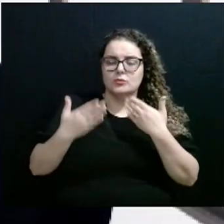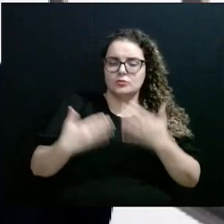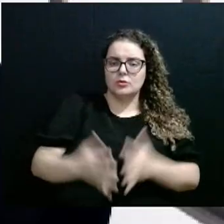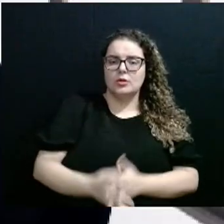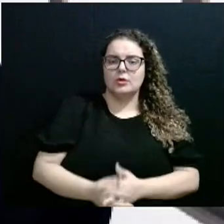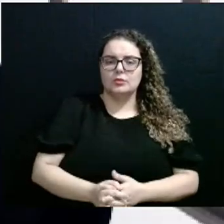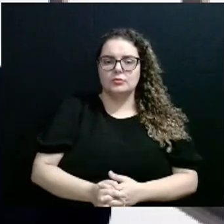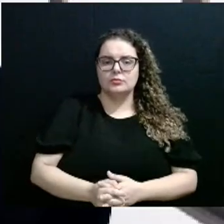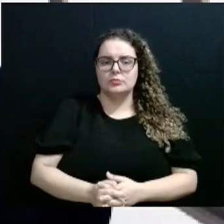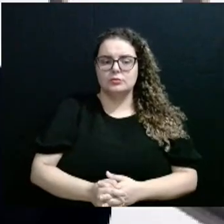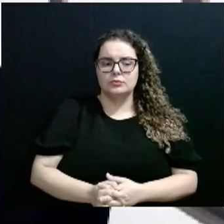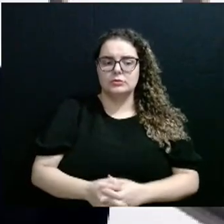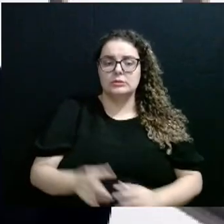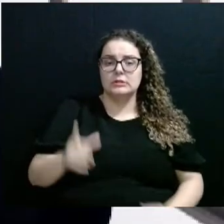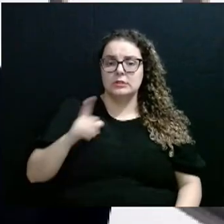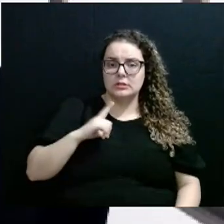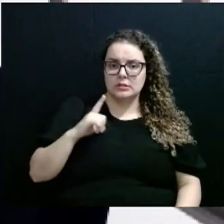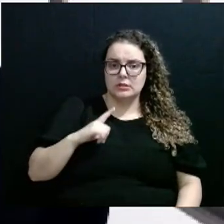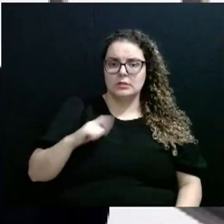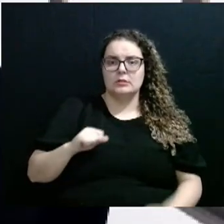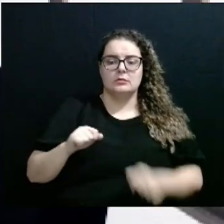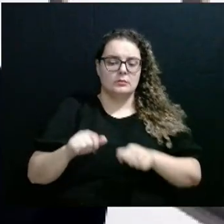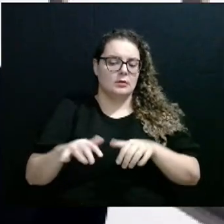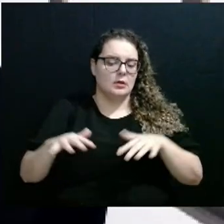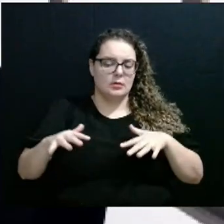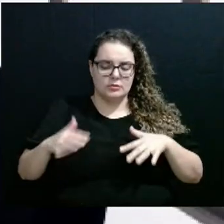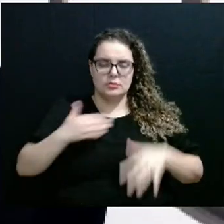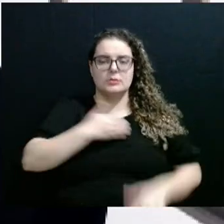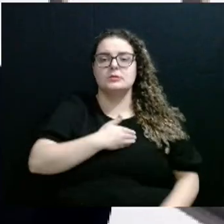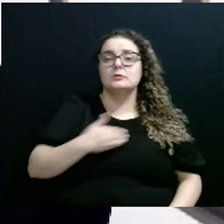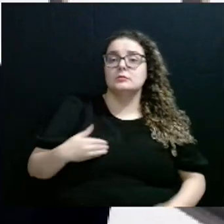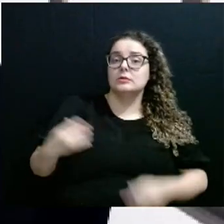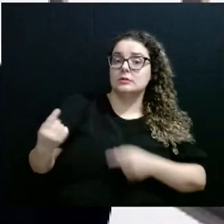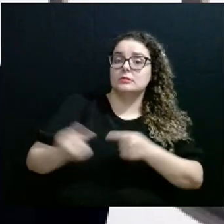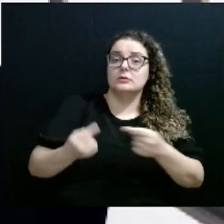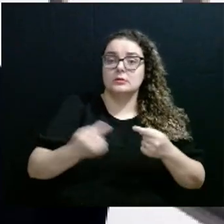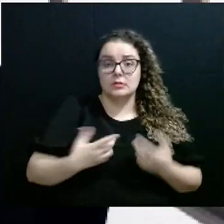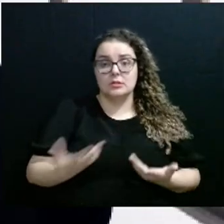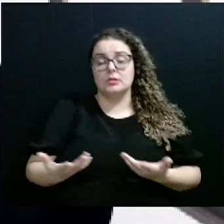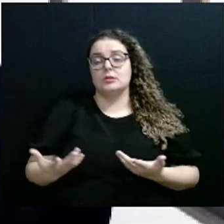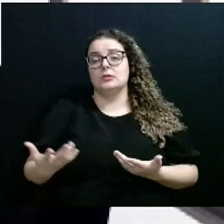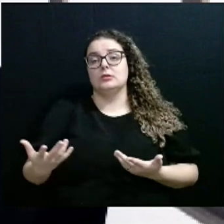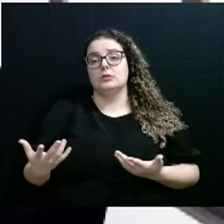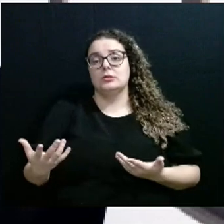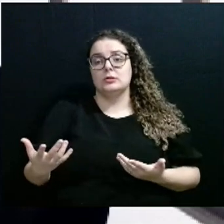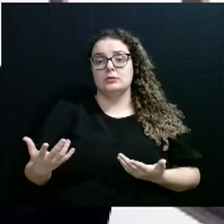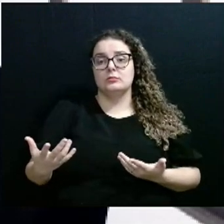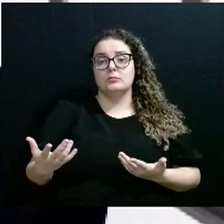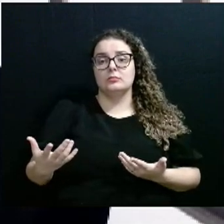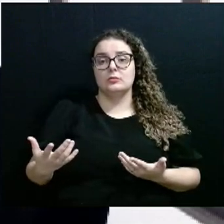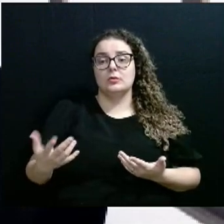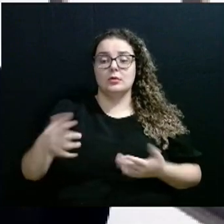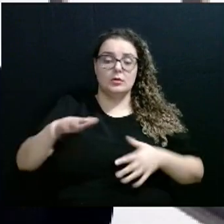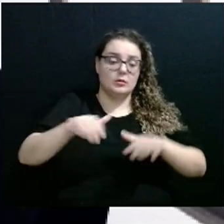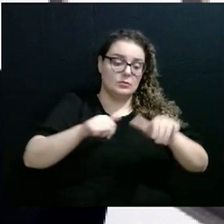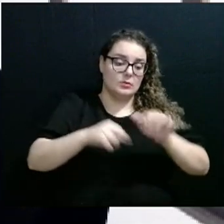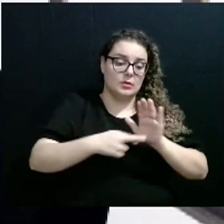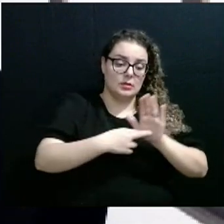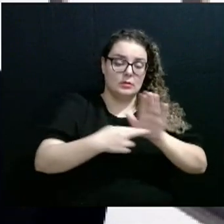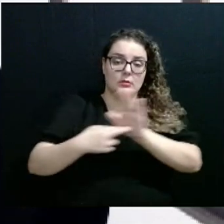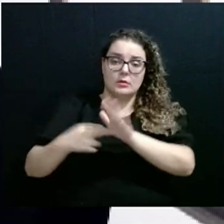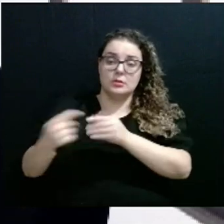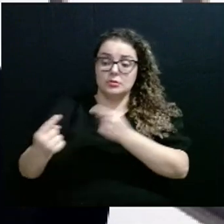tendo audiências públicas para tratar da questão, você chamando representantes de cada setor para poder expor